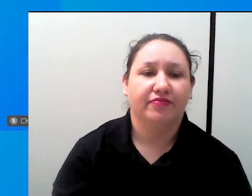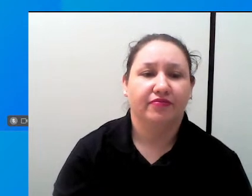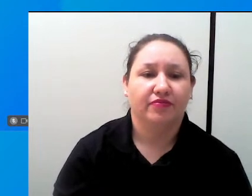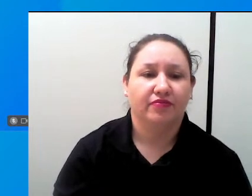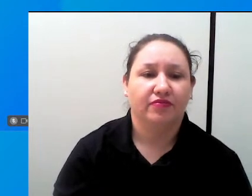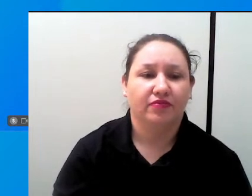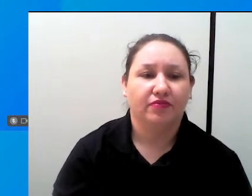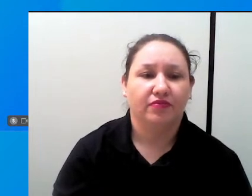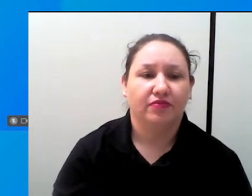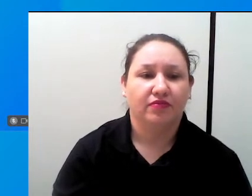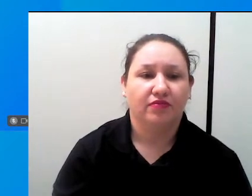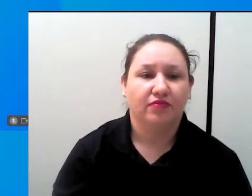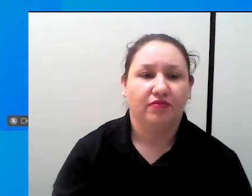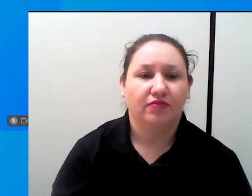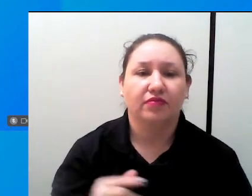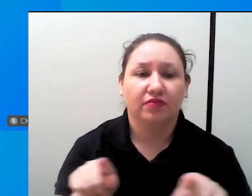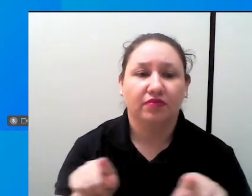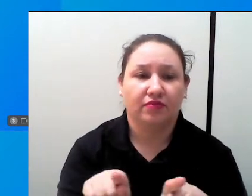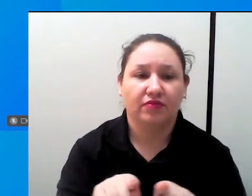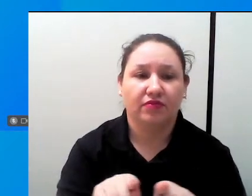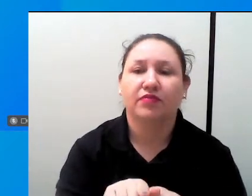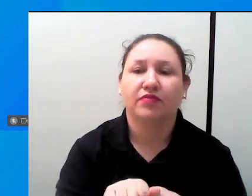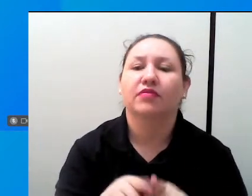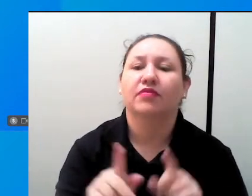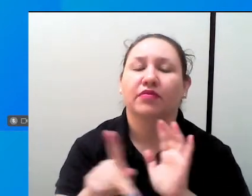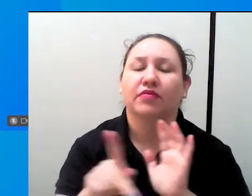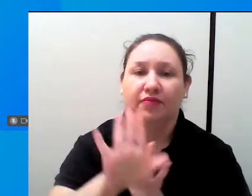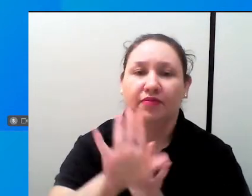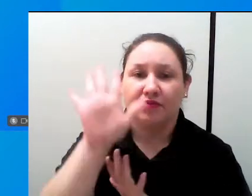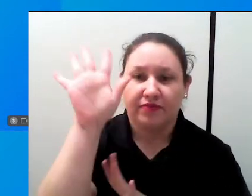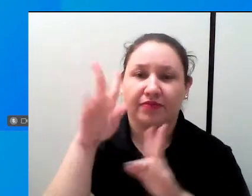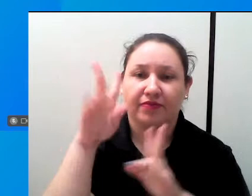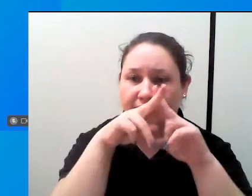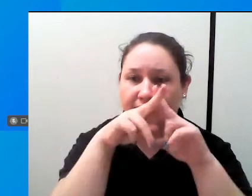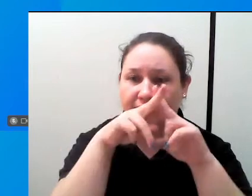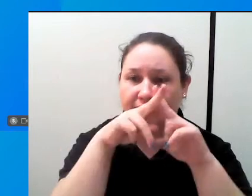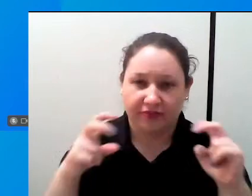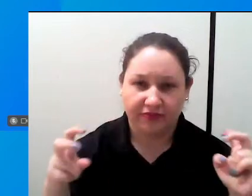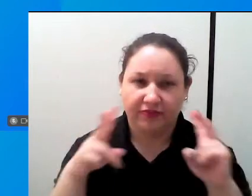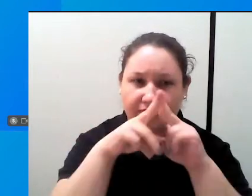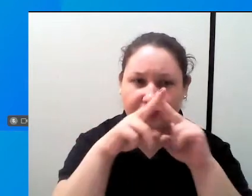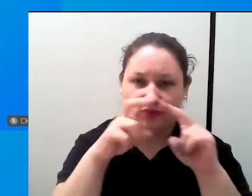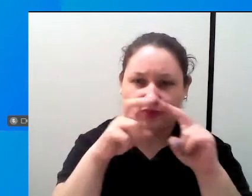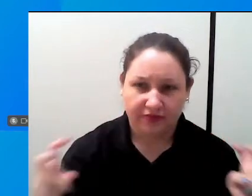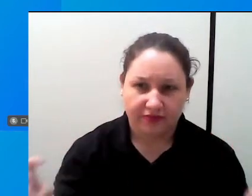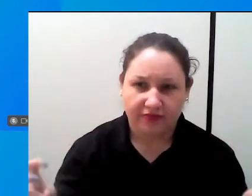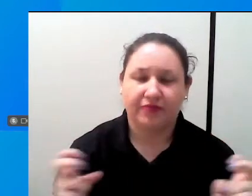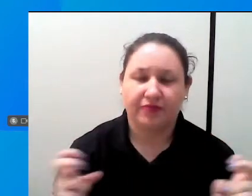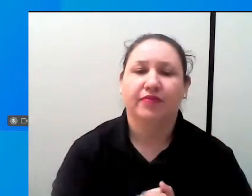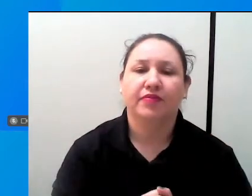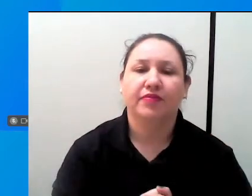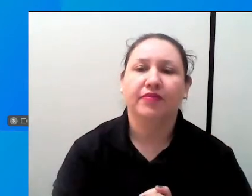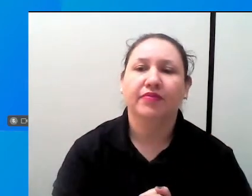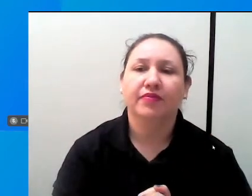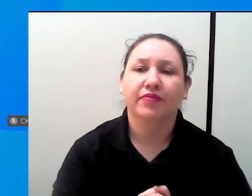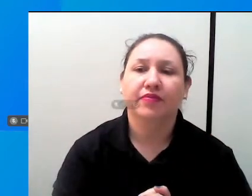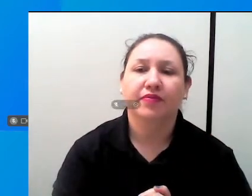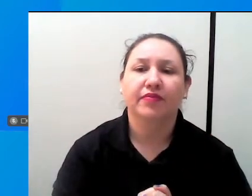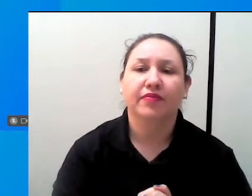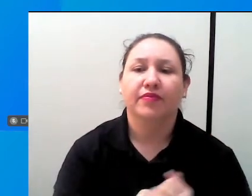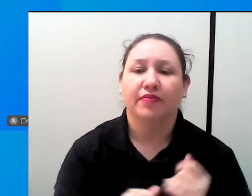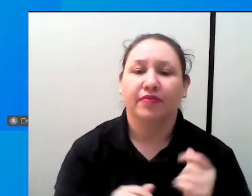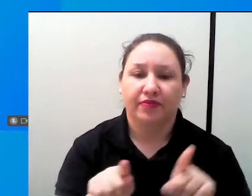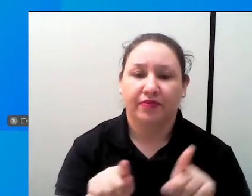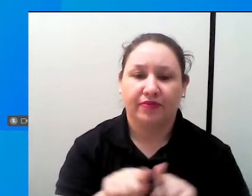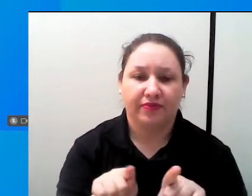Catarina, o Walter Vander, né, que é o nosso colega pró-reitor de extensão aqui, queria fazer uma saudação na pessoa dele para o nosso